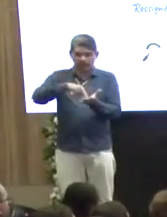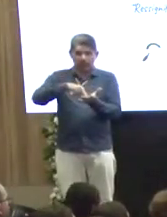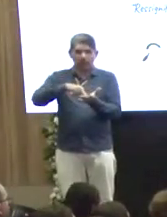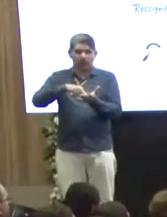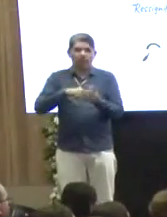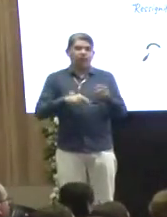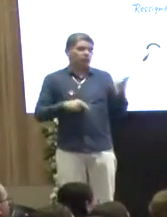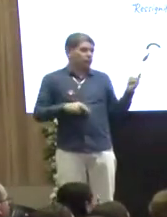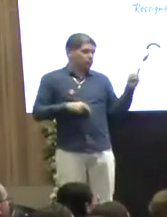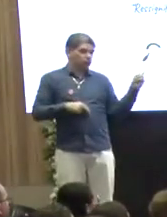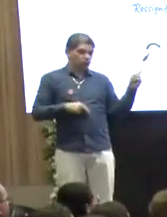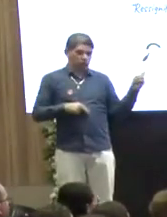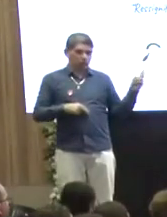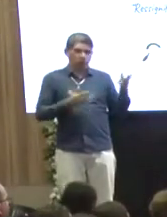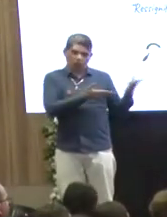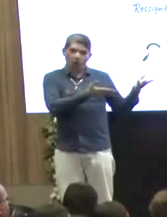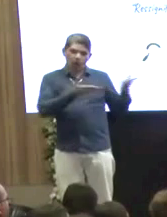Obrigada.